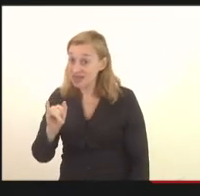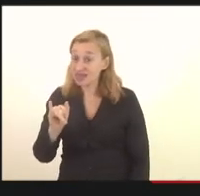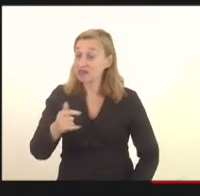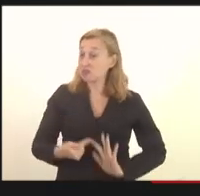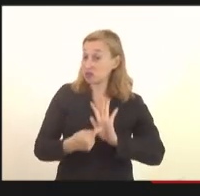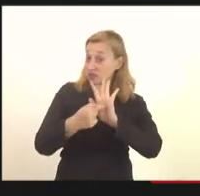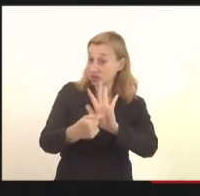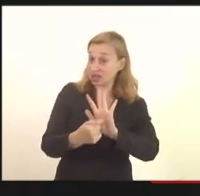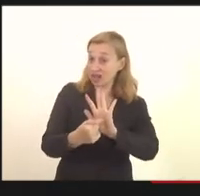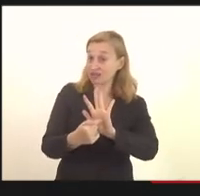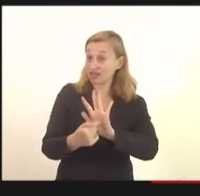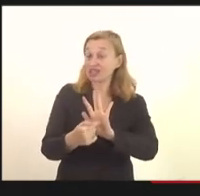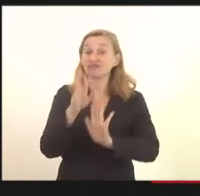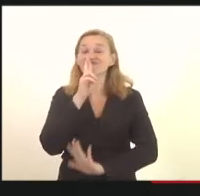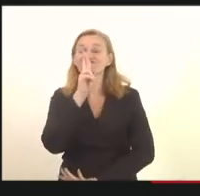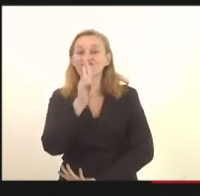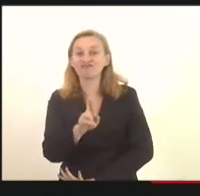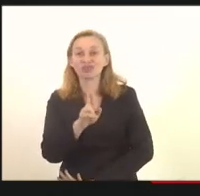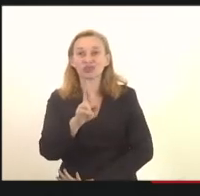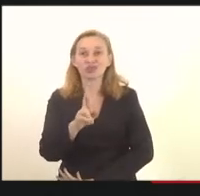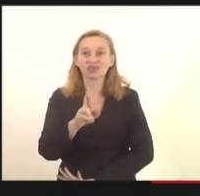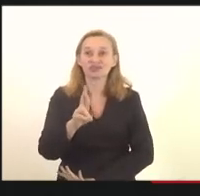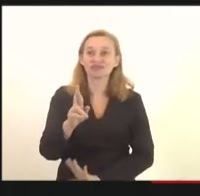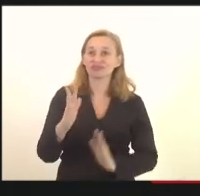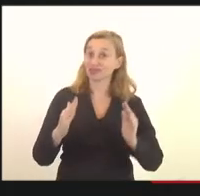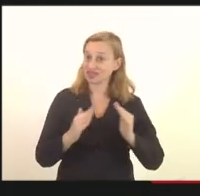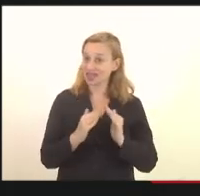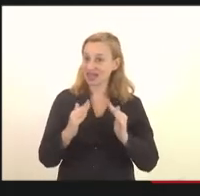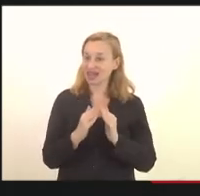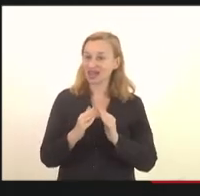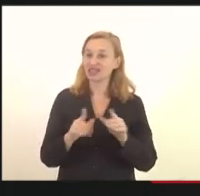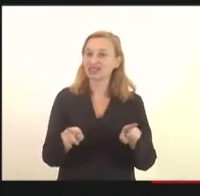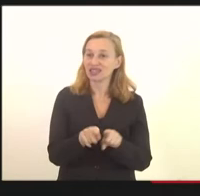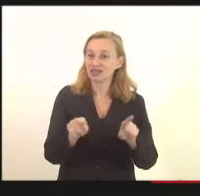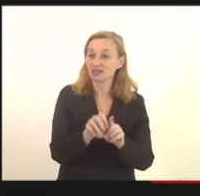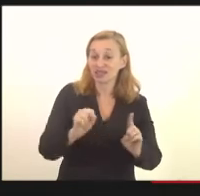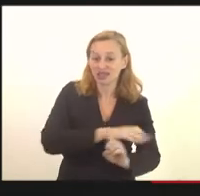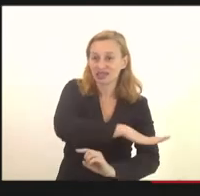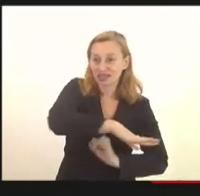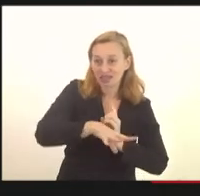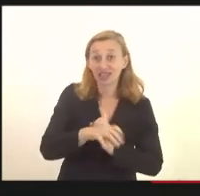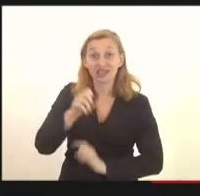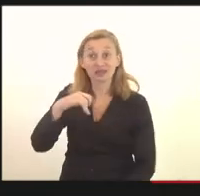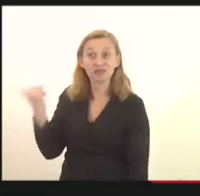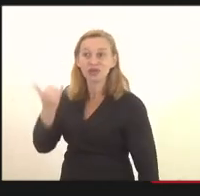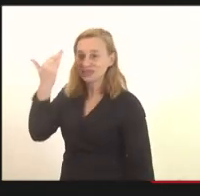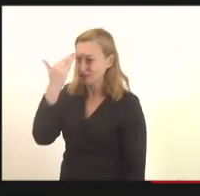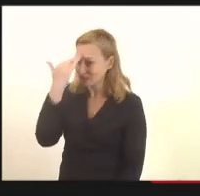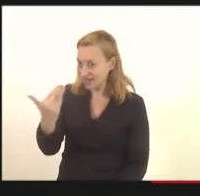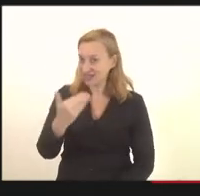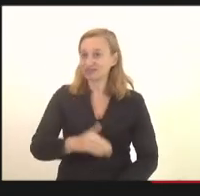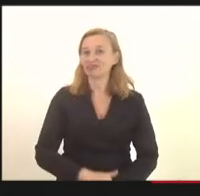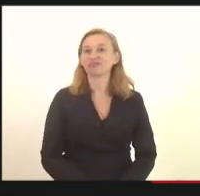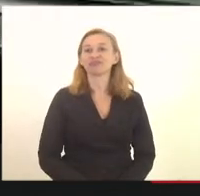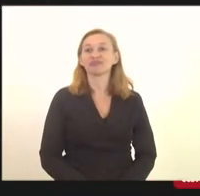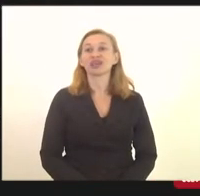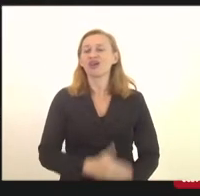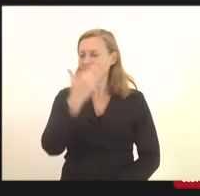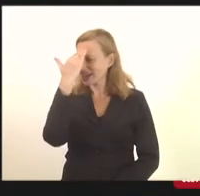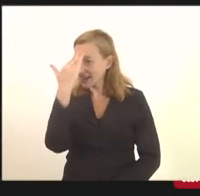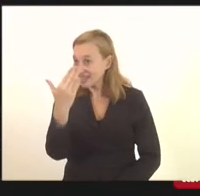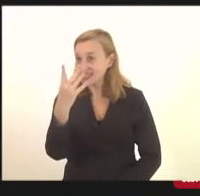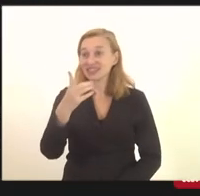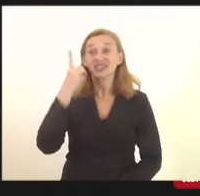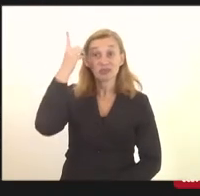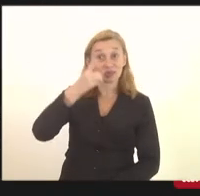trazido resultados para essa casa e para a sociedade muito importante. Muito obrigada. Eu que agradeço,